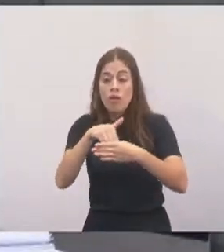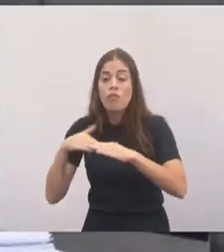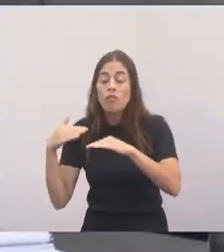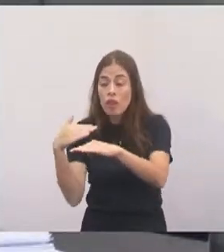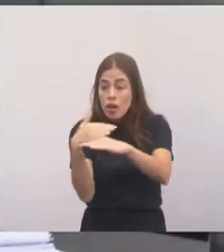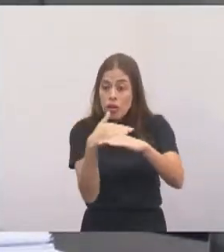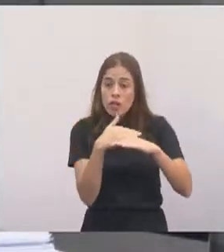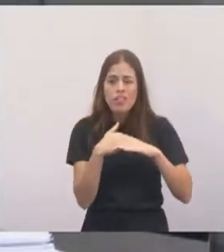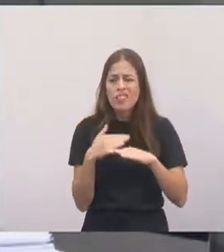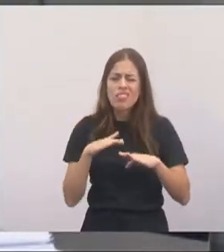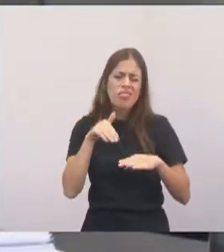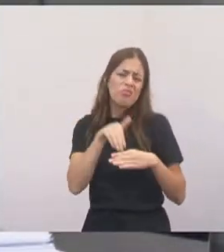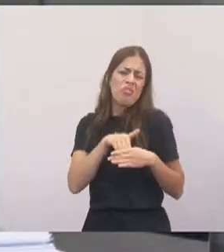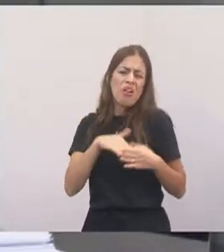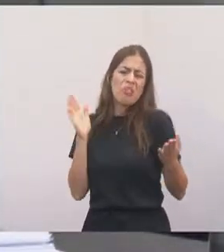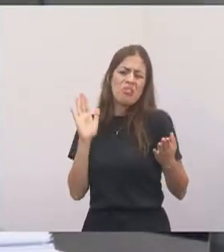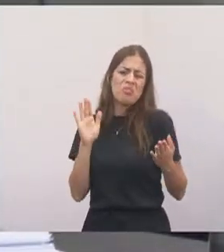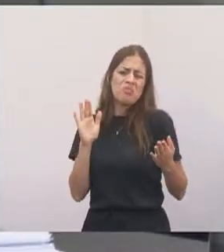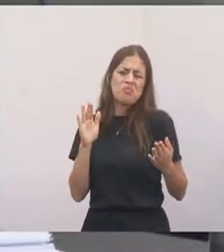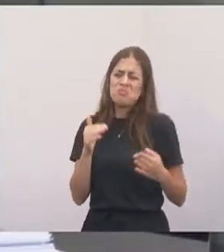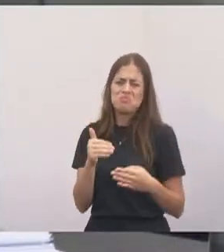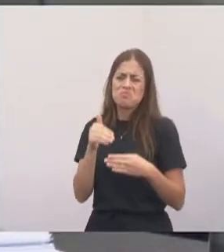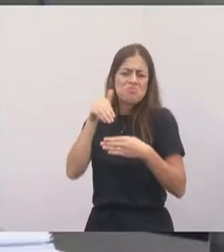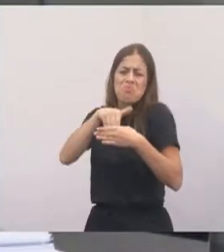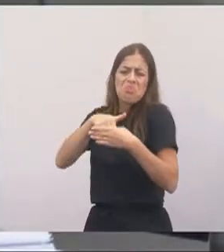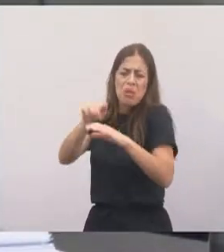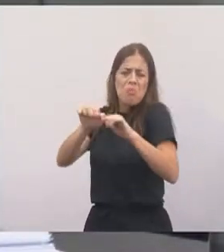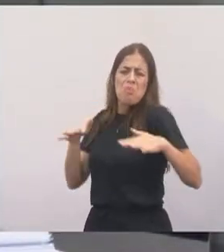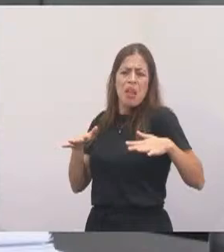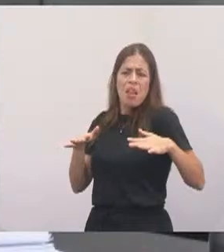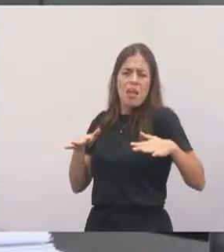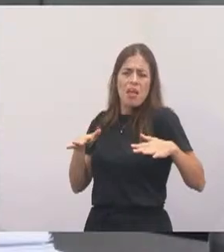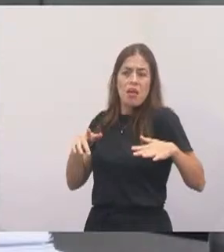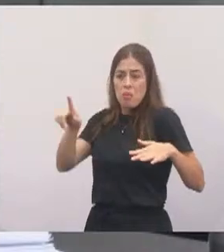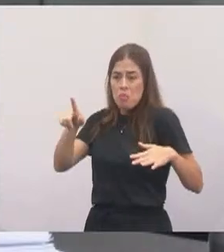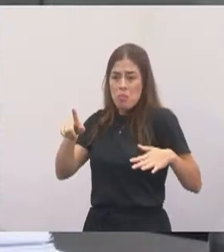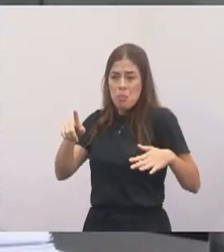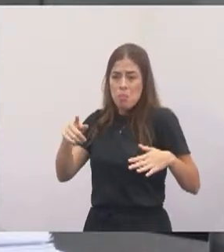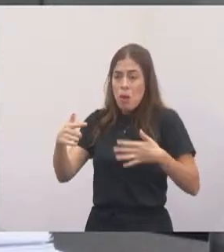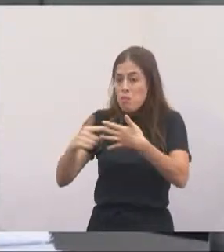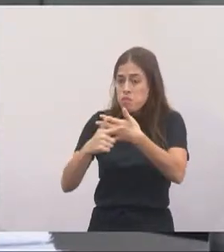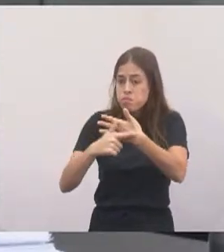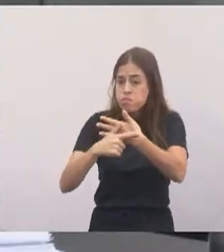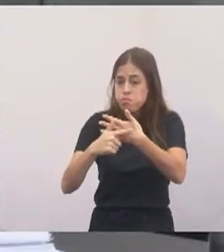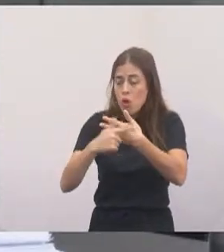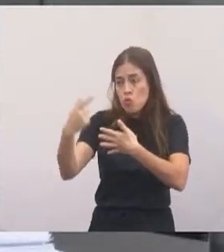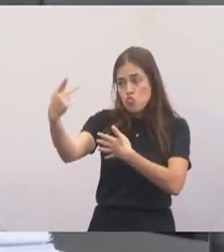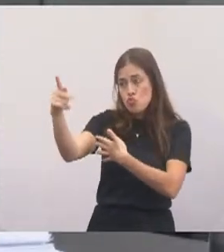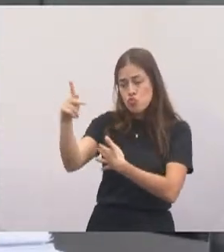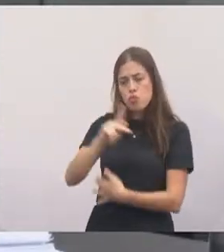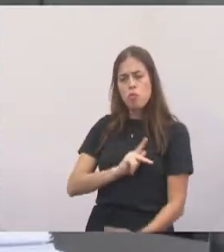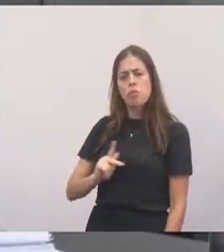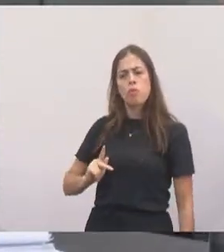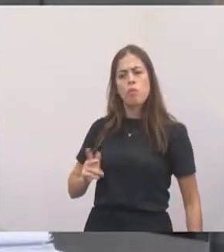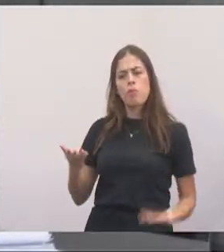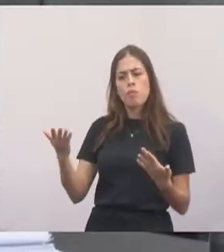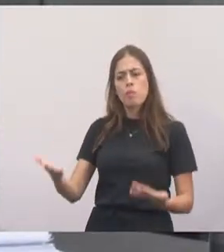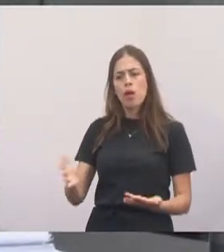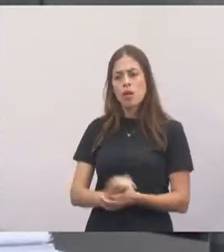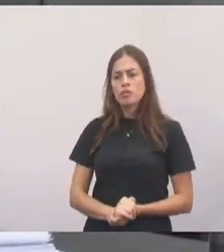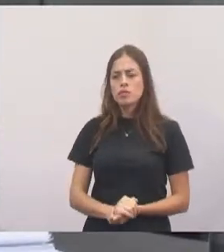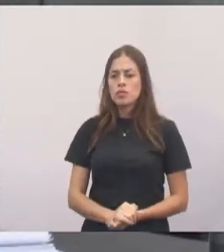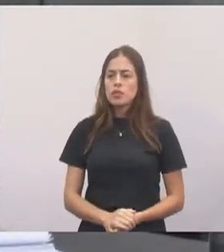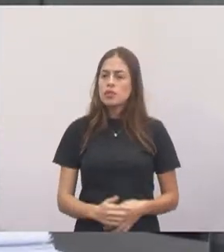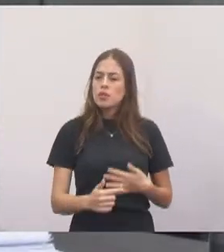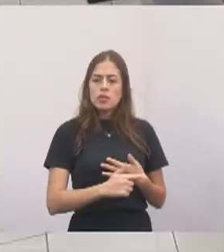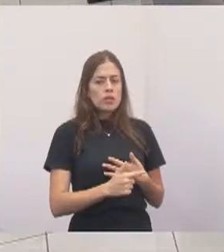né, e nem voto, porque isso não é nem submetido ao plenário, porque é uma competência que é de Vossa Excelência. Não é competência